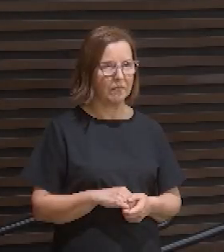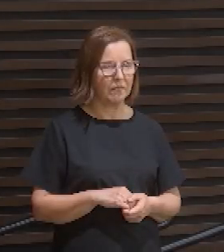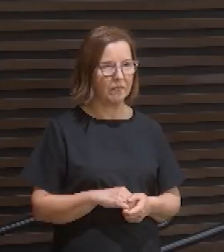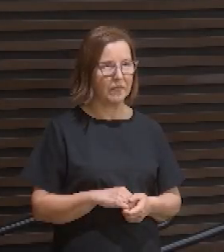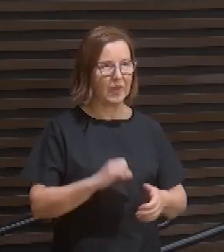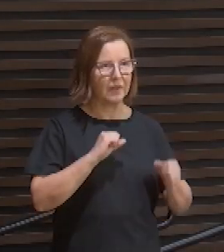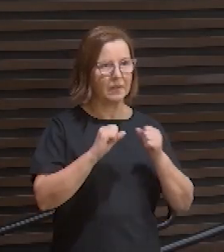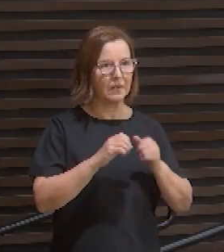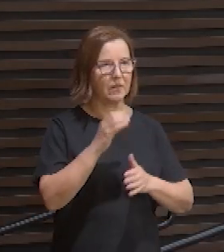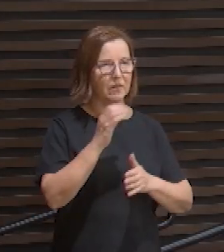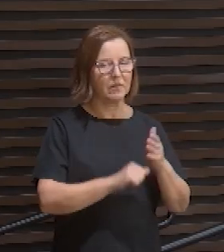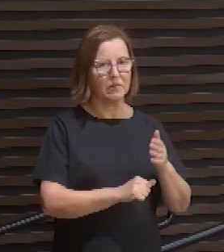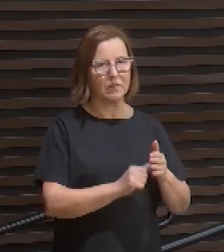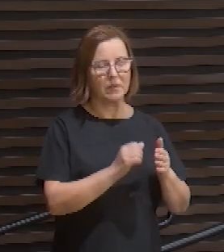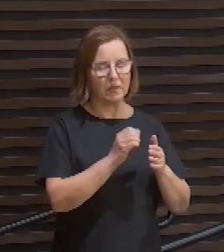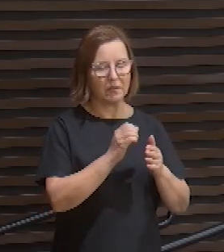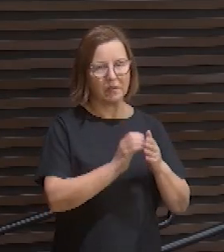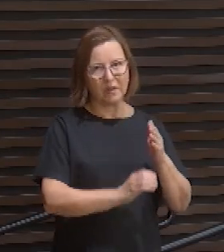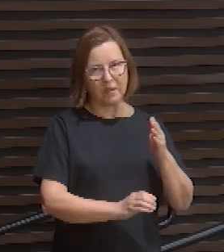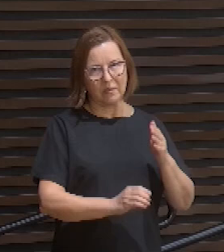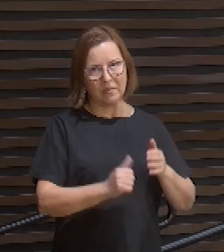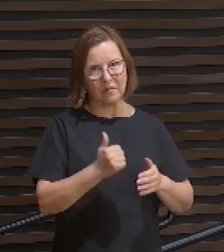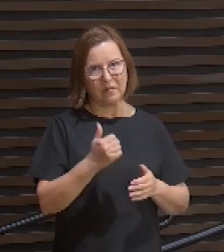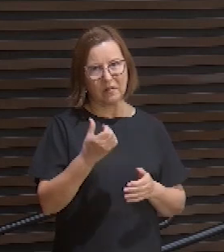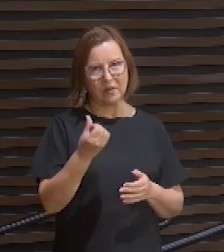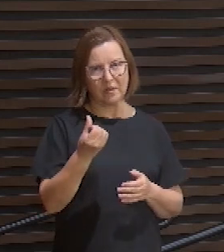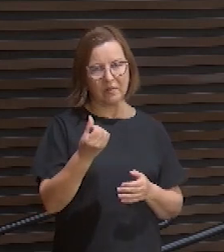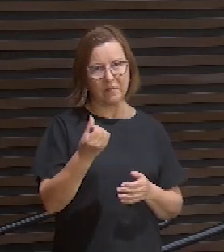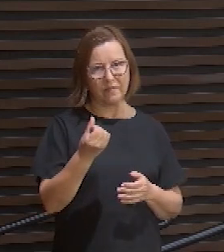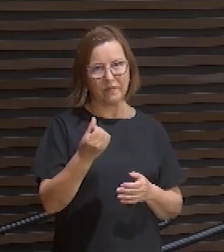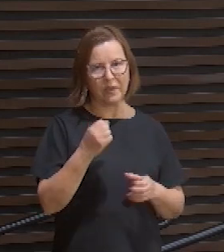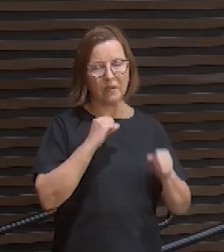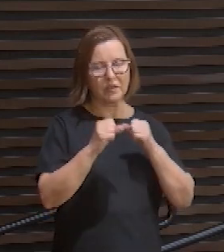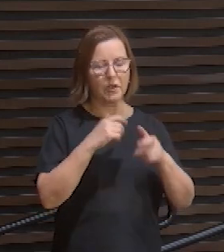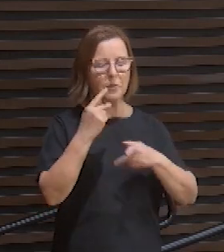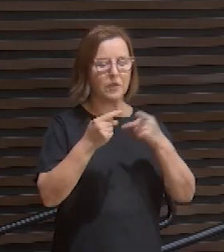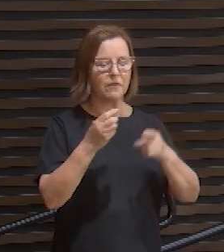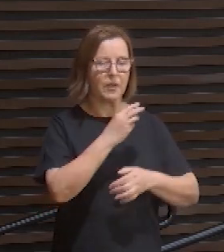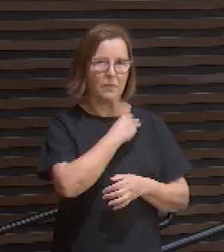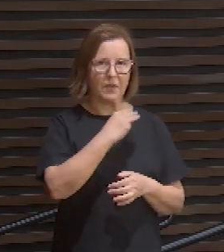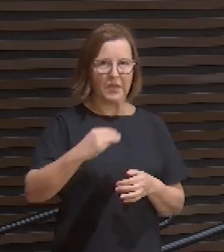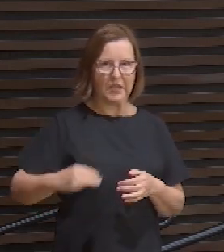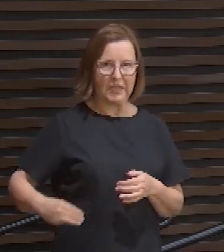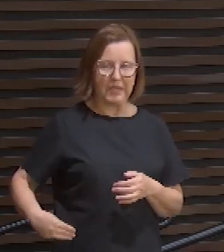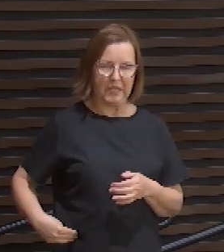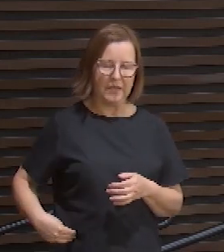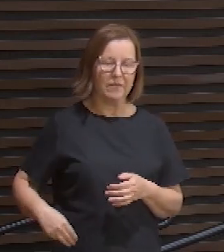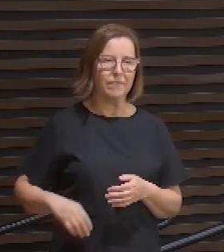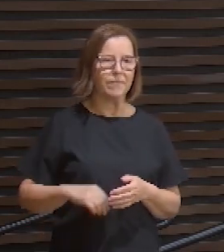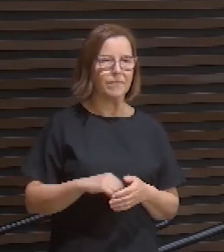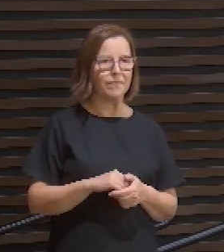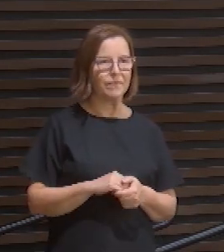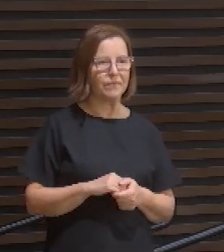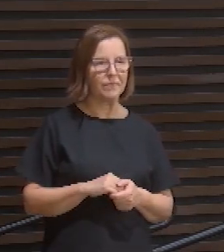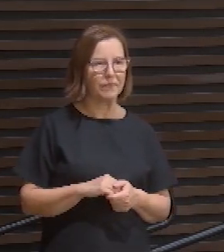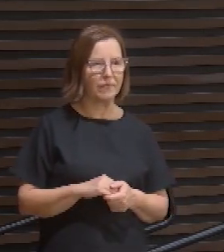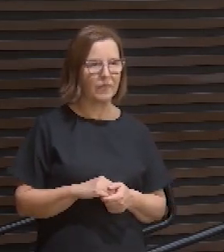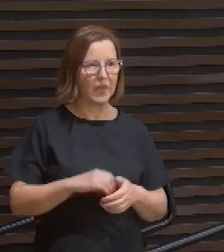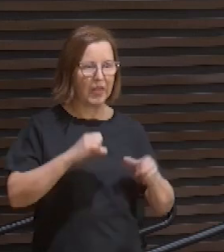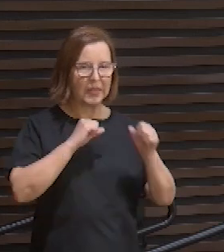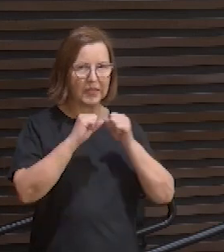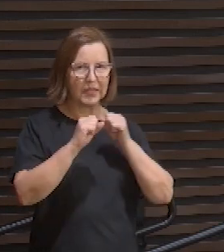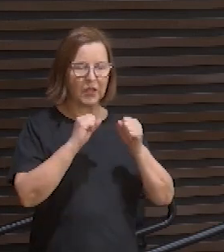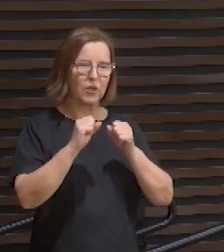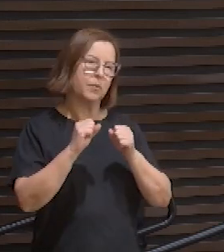Salmo 16 é um salmo messiânico, ou seja, é um salmo que se refere ao Messias. É um salmo que